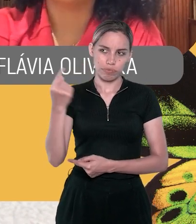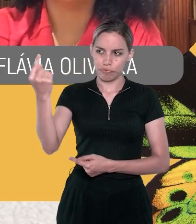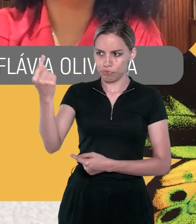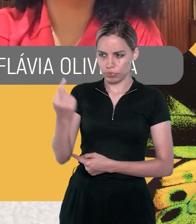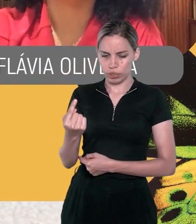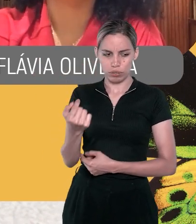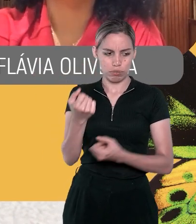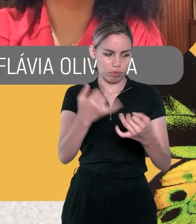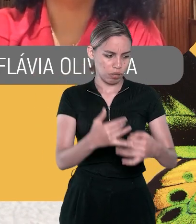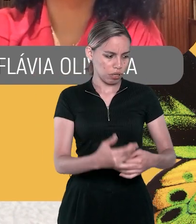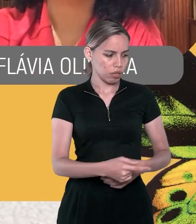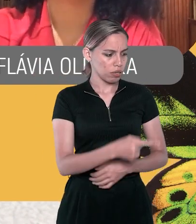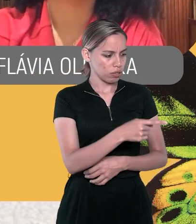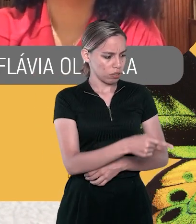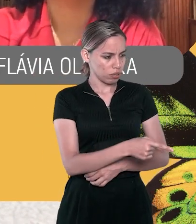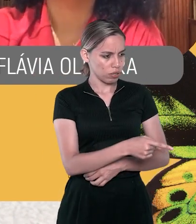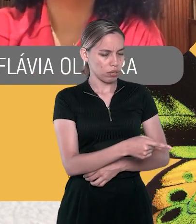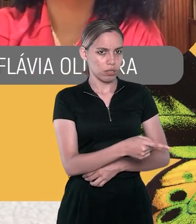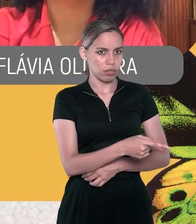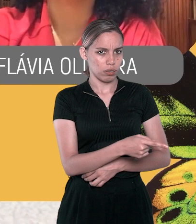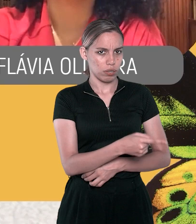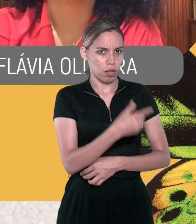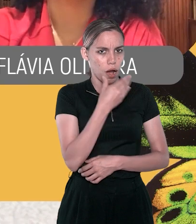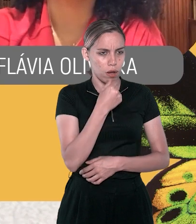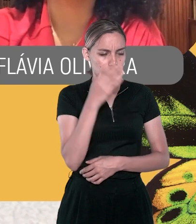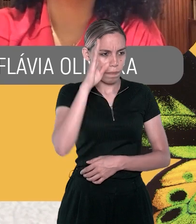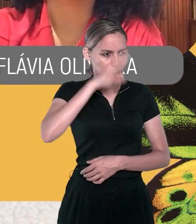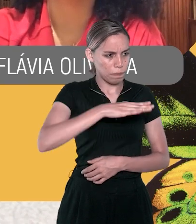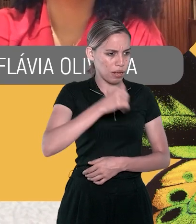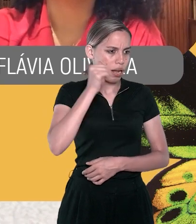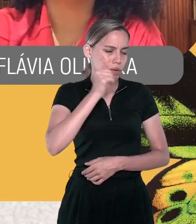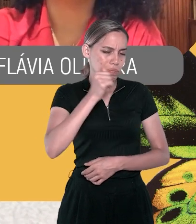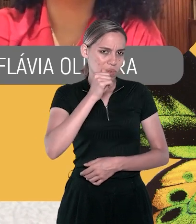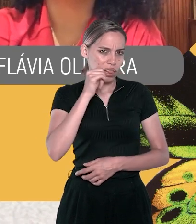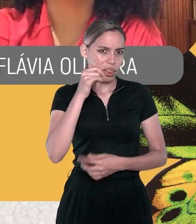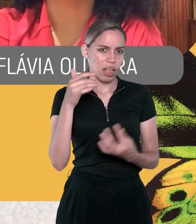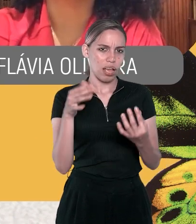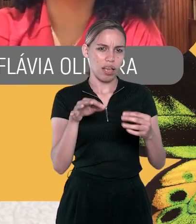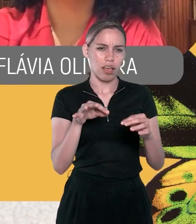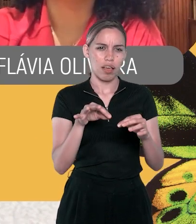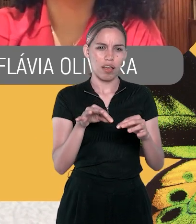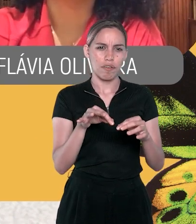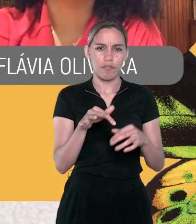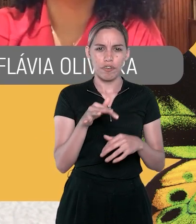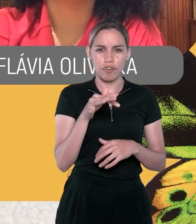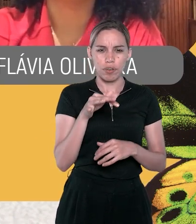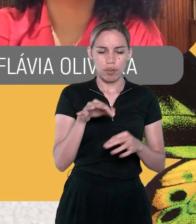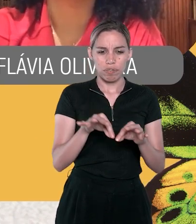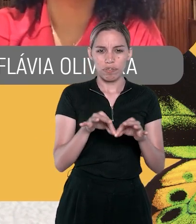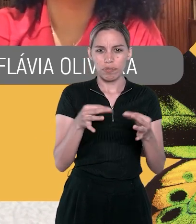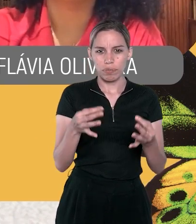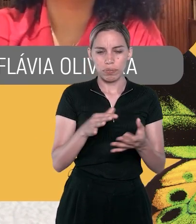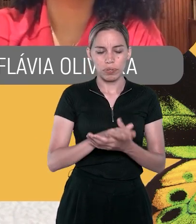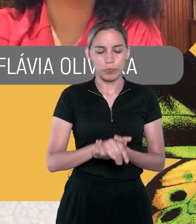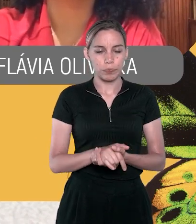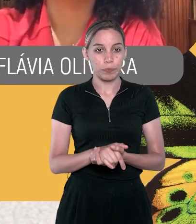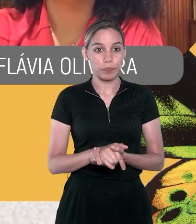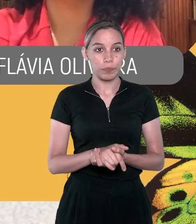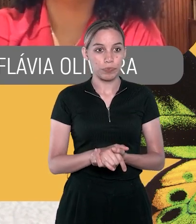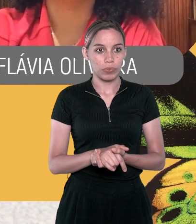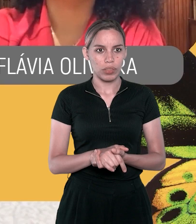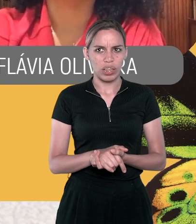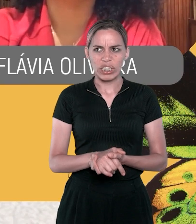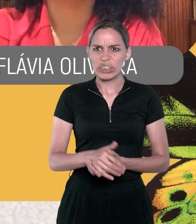são maus, as mulheres são frágeis. Não, não é isso, ninguém fala isso para mim. Nunca me falaram isso, né? Nunca me ensinaram